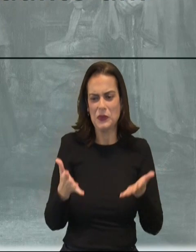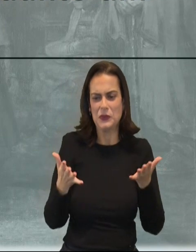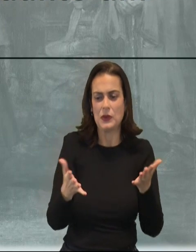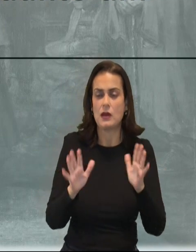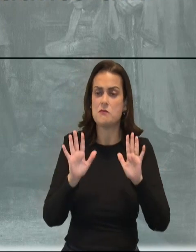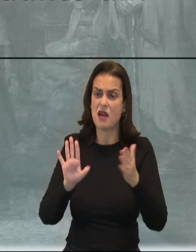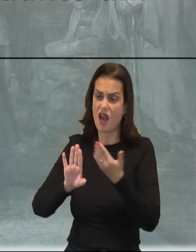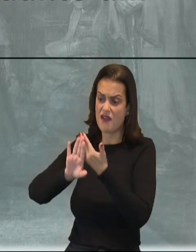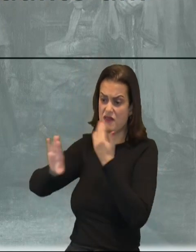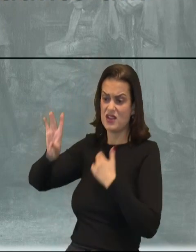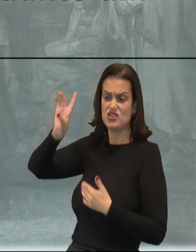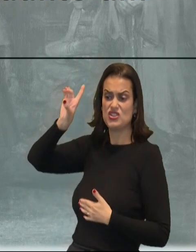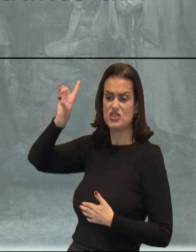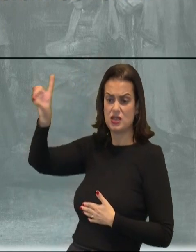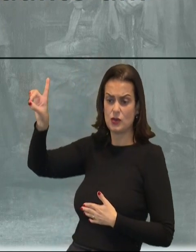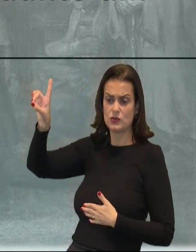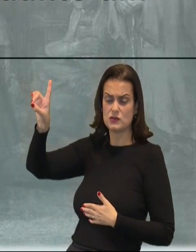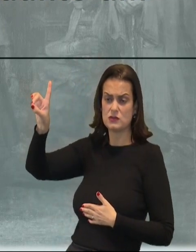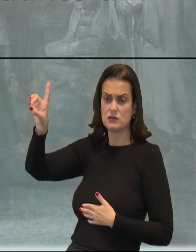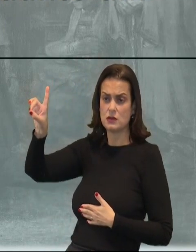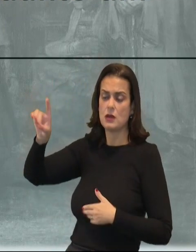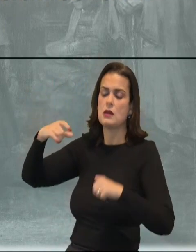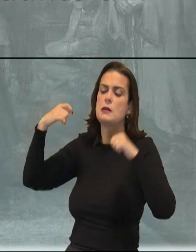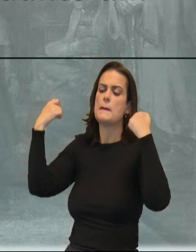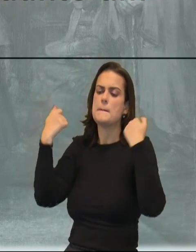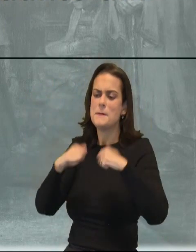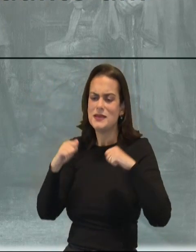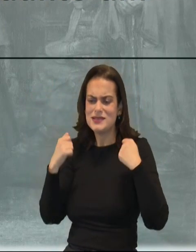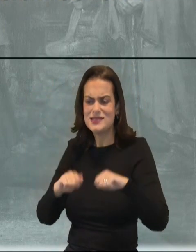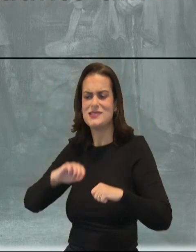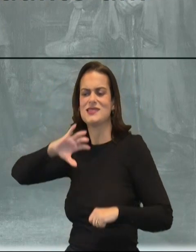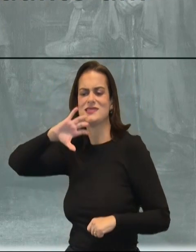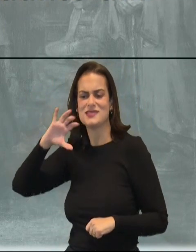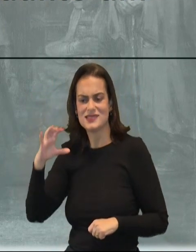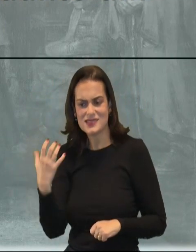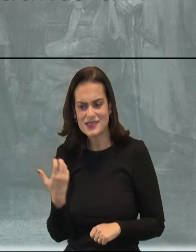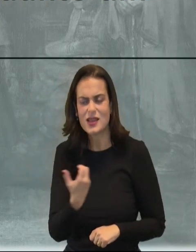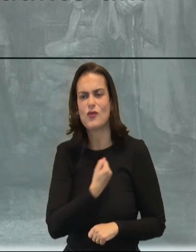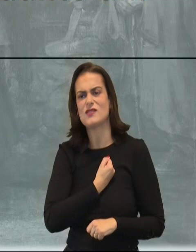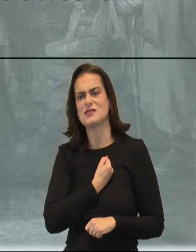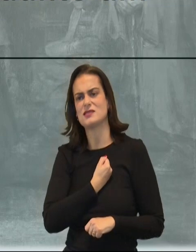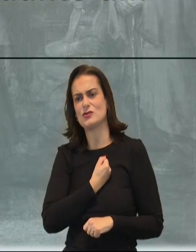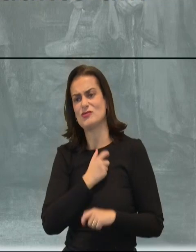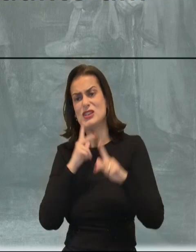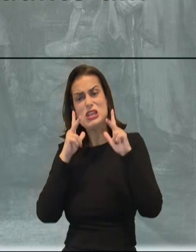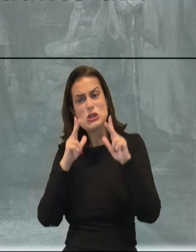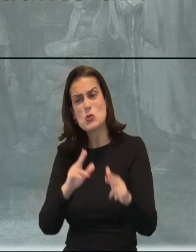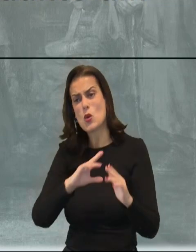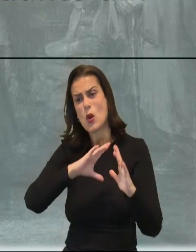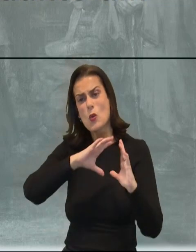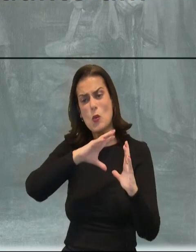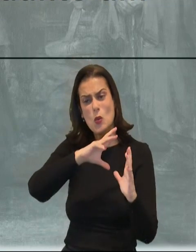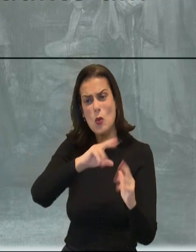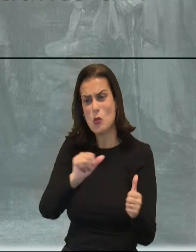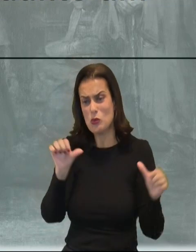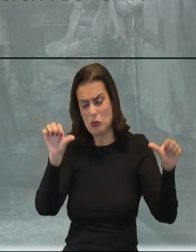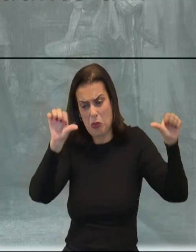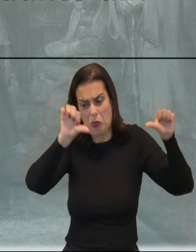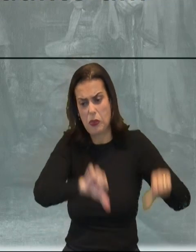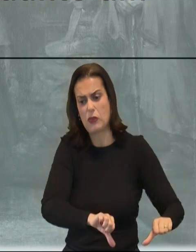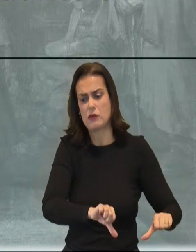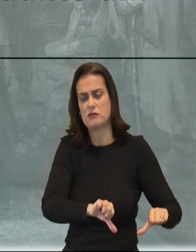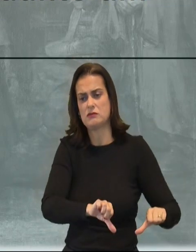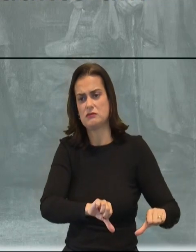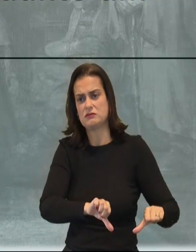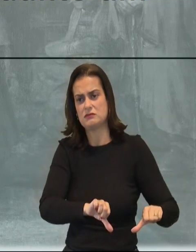gentileza, mas afastado de Deus, precisaria tão desesperadamente de salvação quanto um mundo